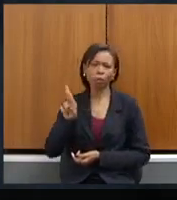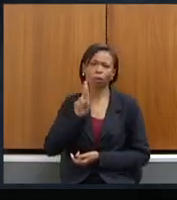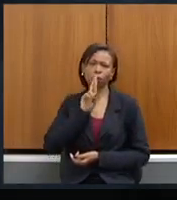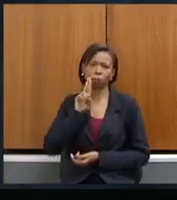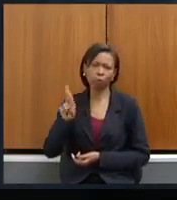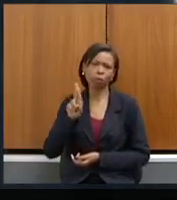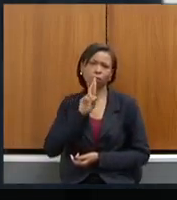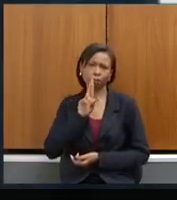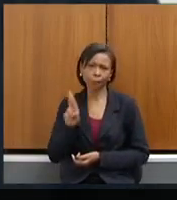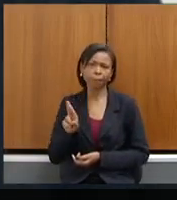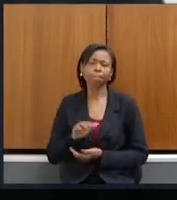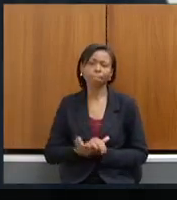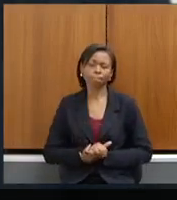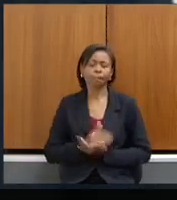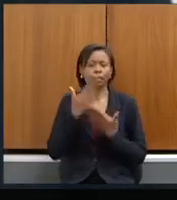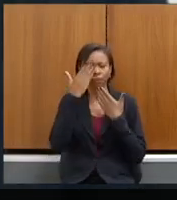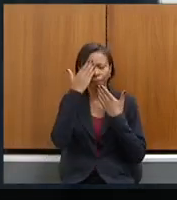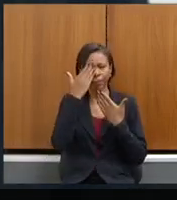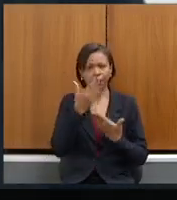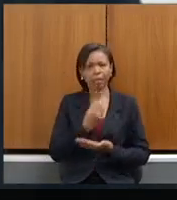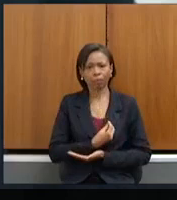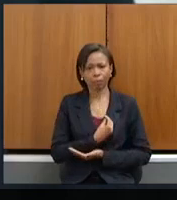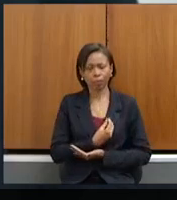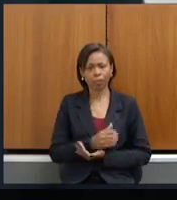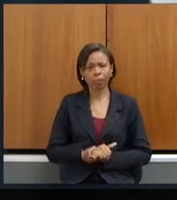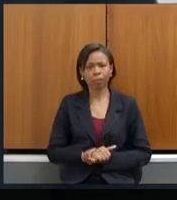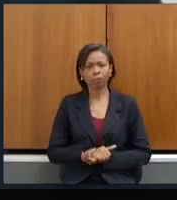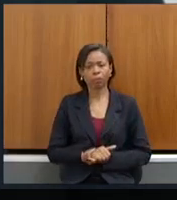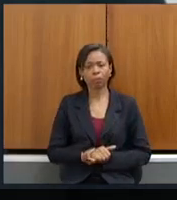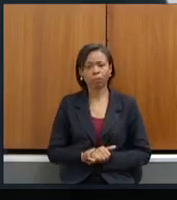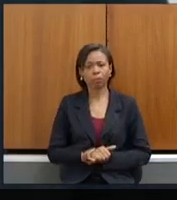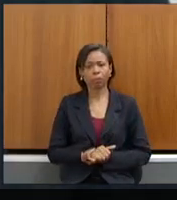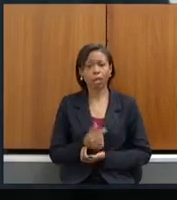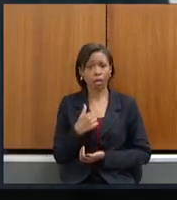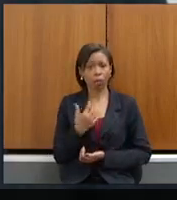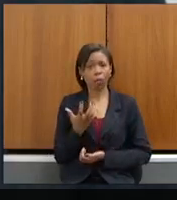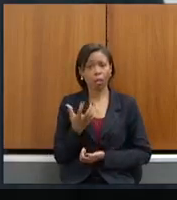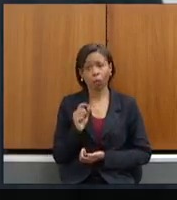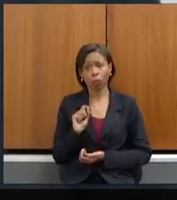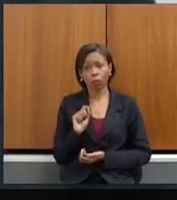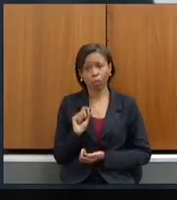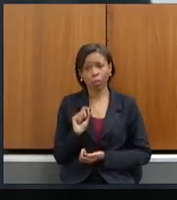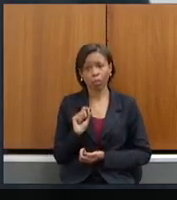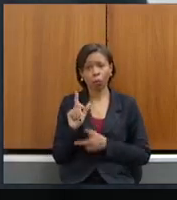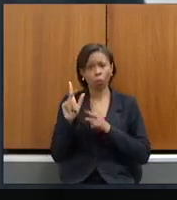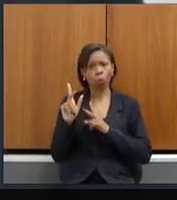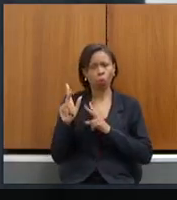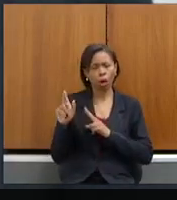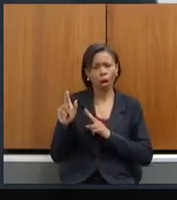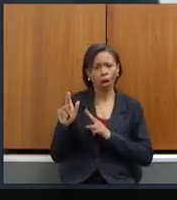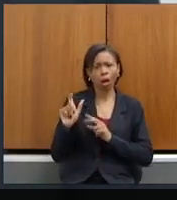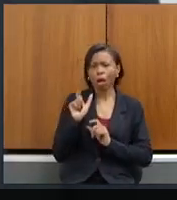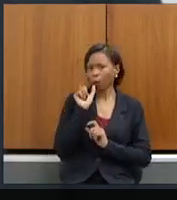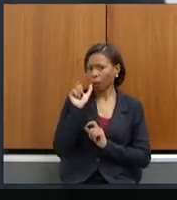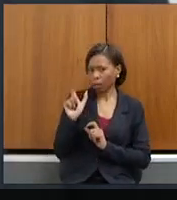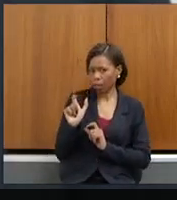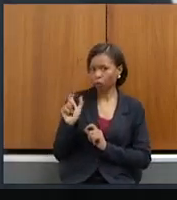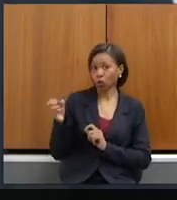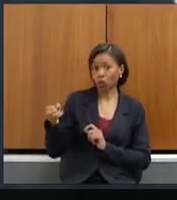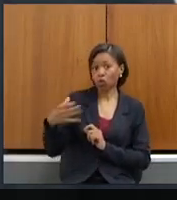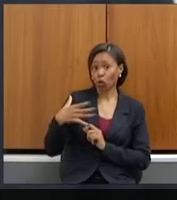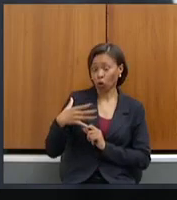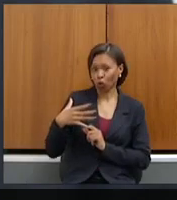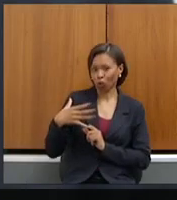pressionamentos agradeço então pela presença quero fazer mim aqui as palavras do nosso novo presidente